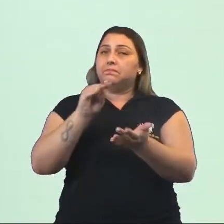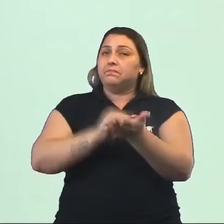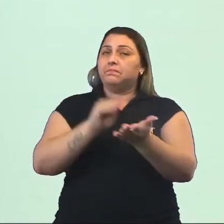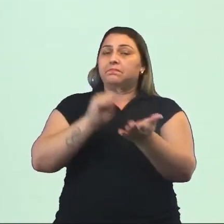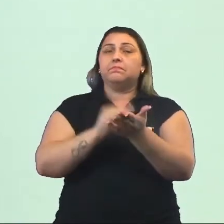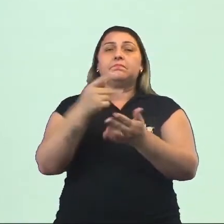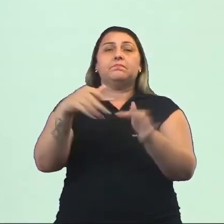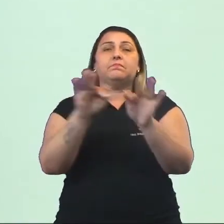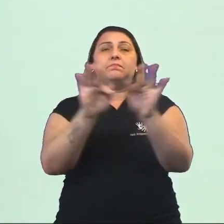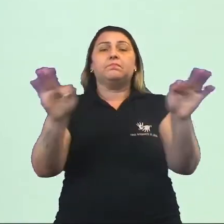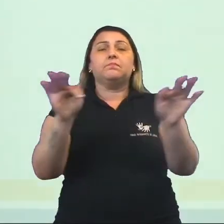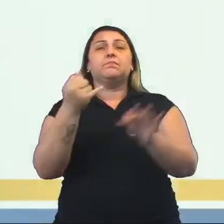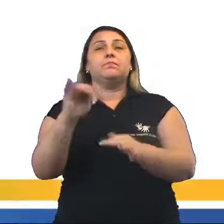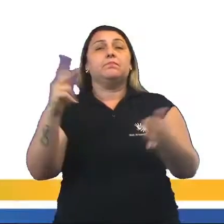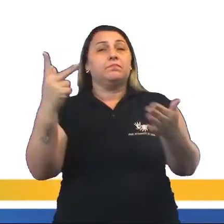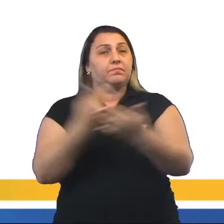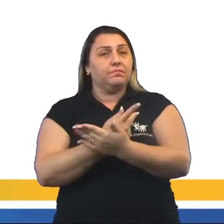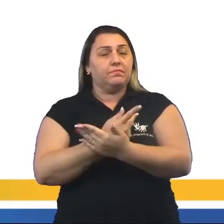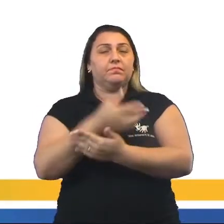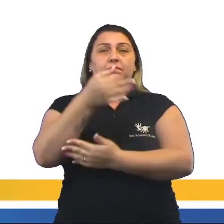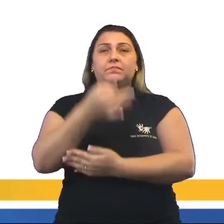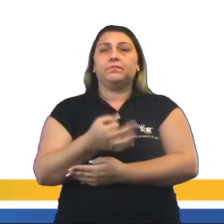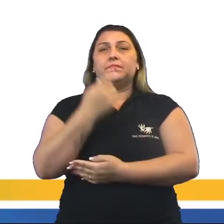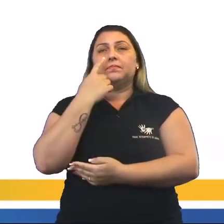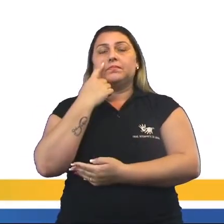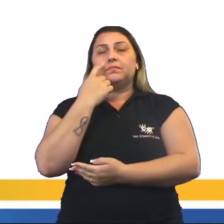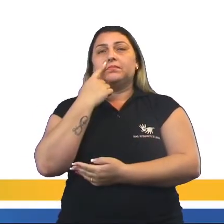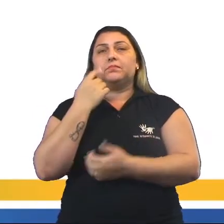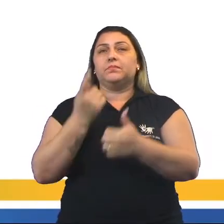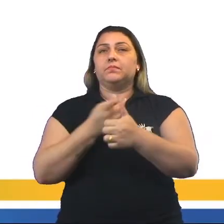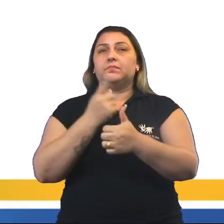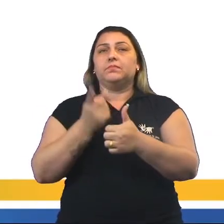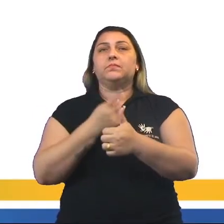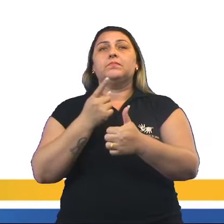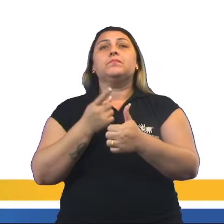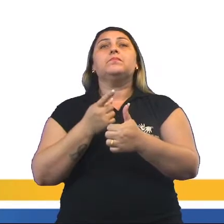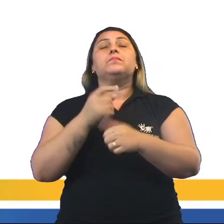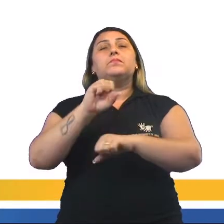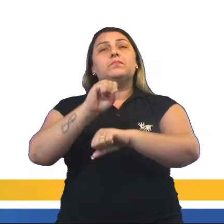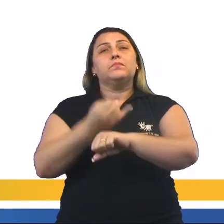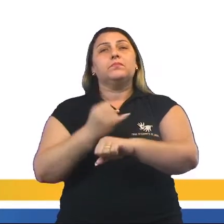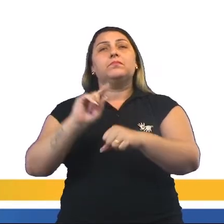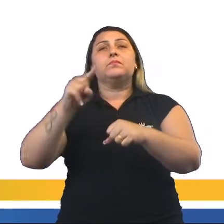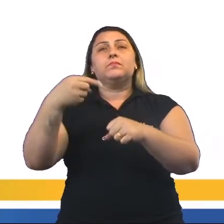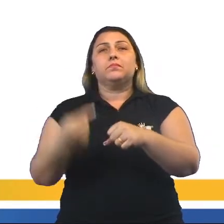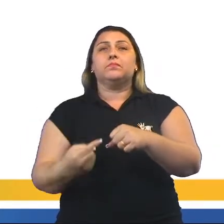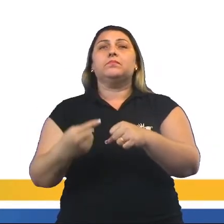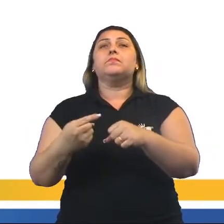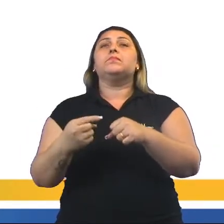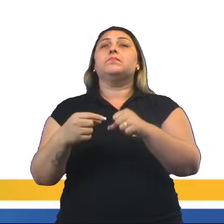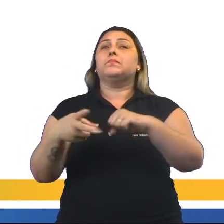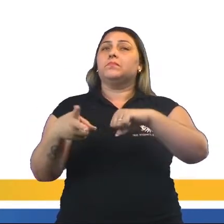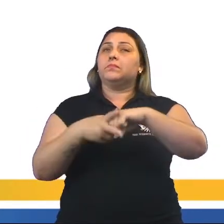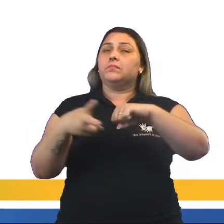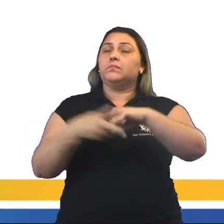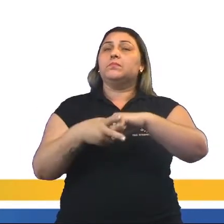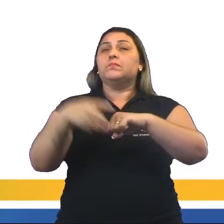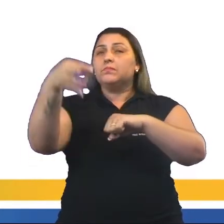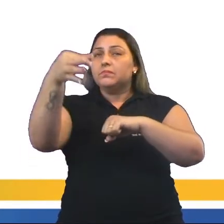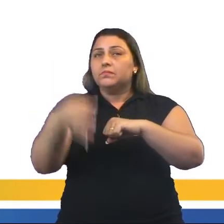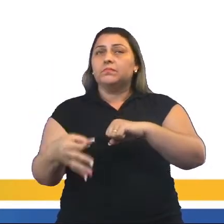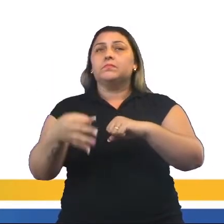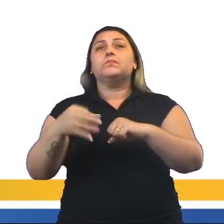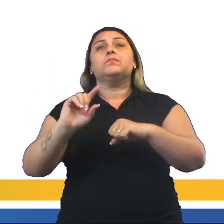na sua frase, senão ela vai ficar errada, certo? Então, primeiro nós usamos o sujeito, depois a conjugação correta do verbo to be